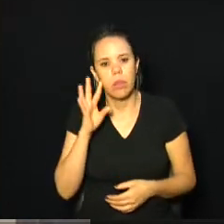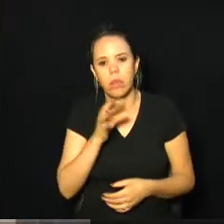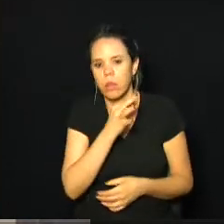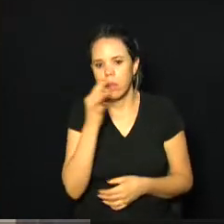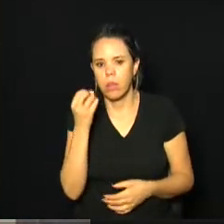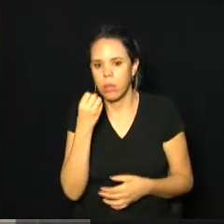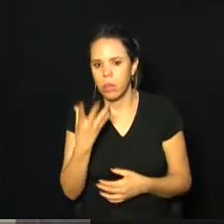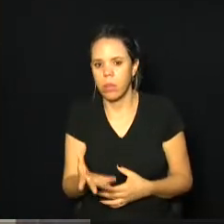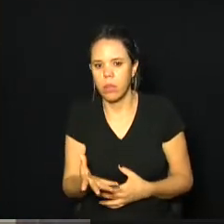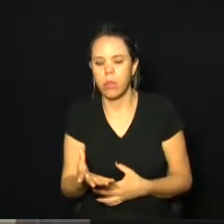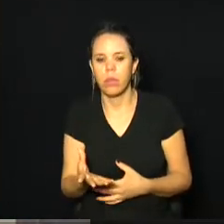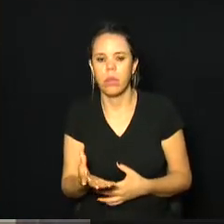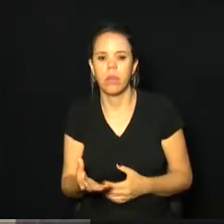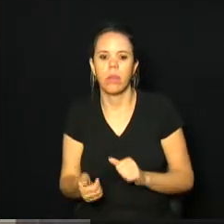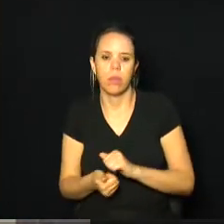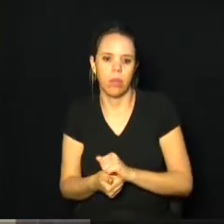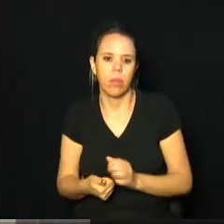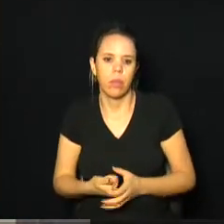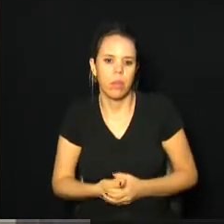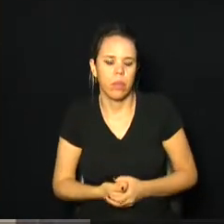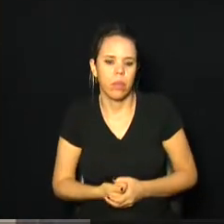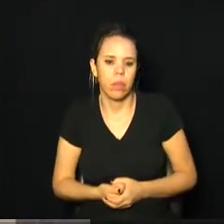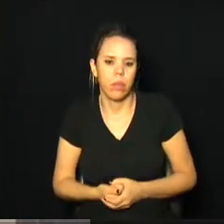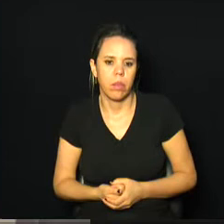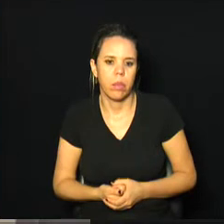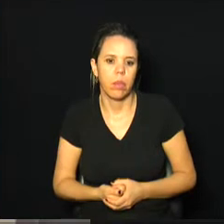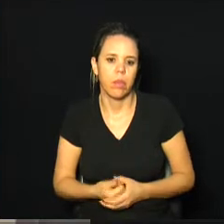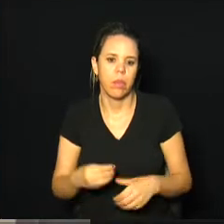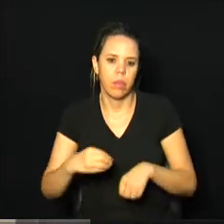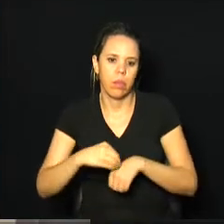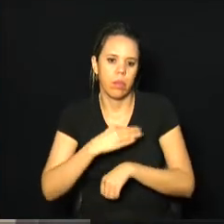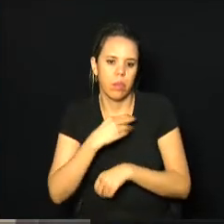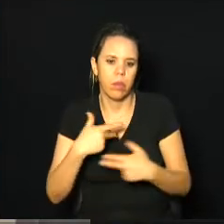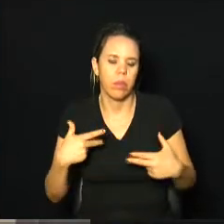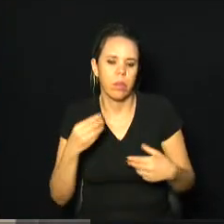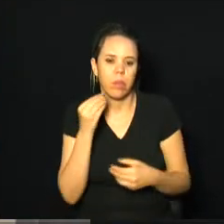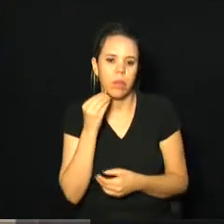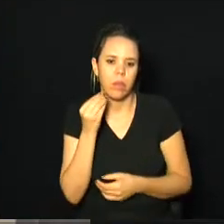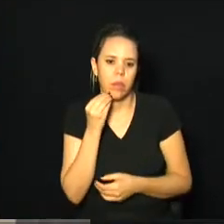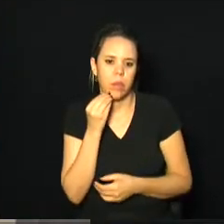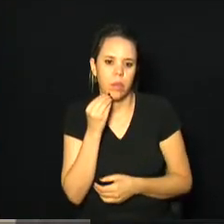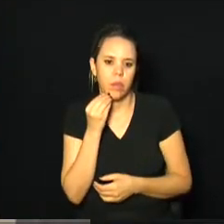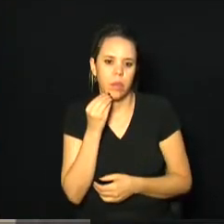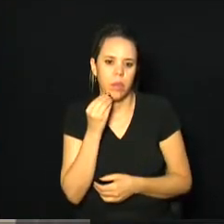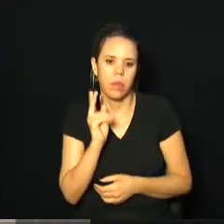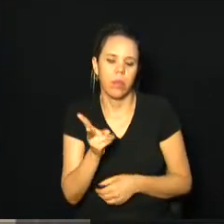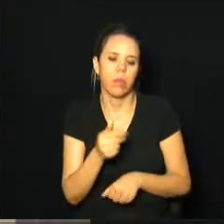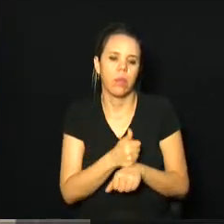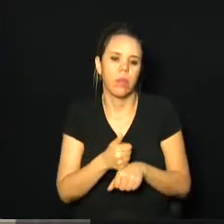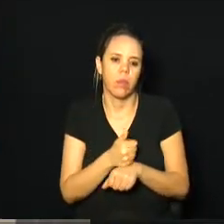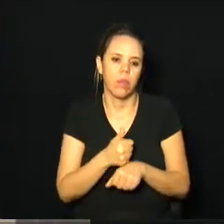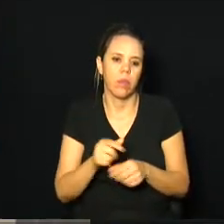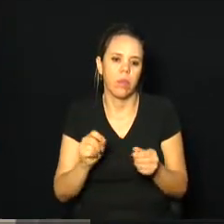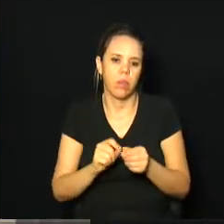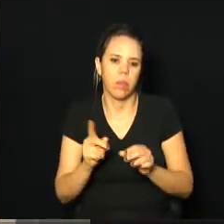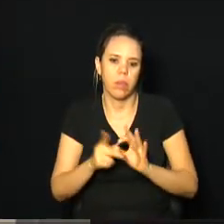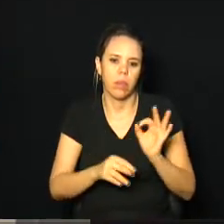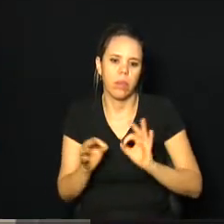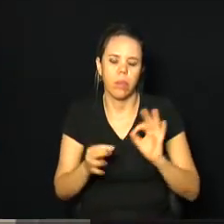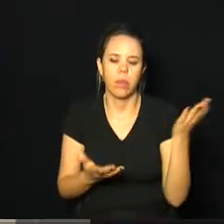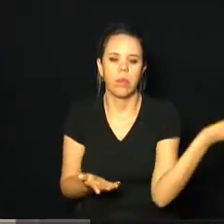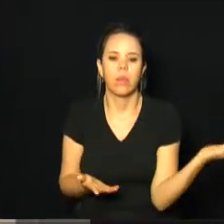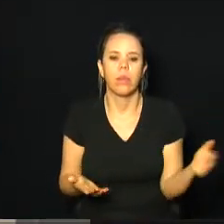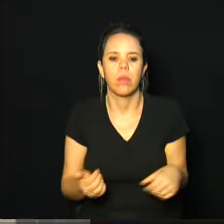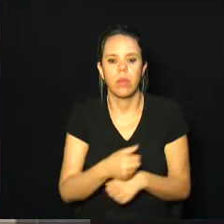bem qualificada, e isso me trouxe oportunidades de seguir fazendo projetos dentro da